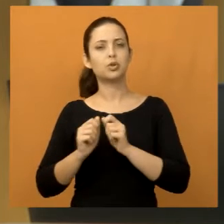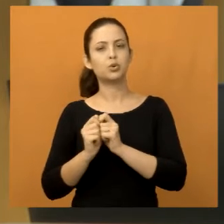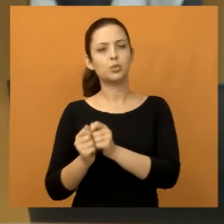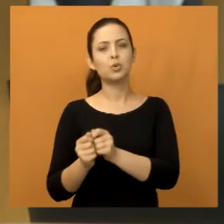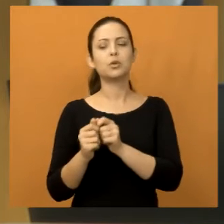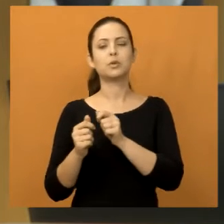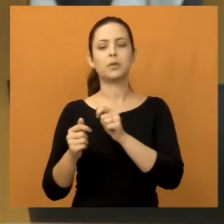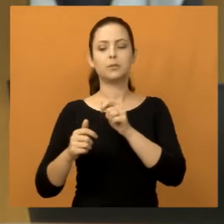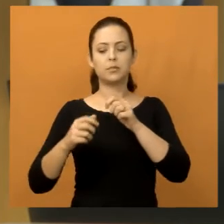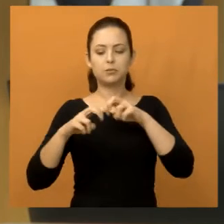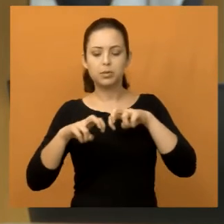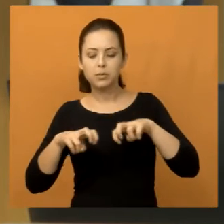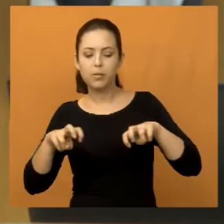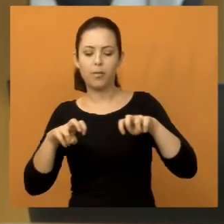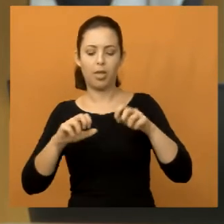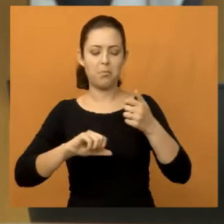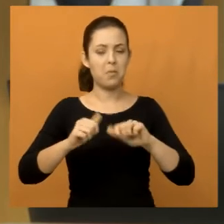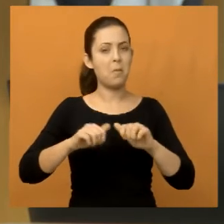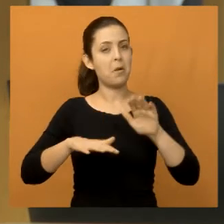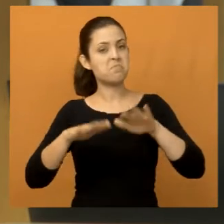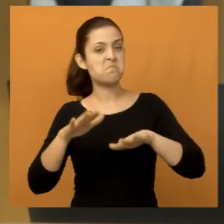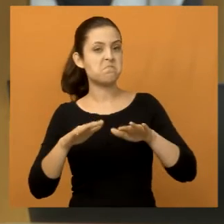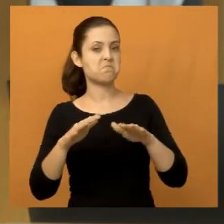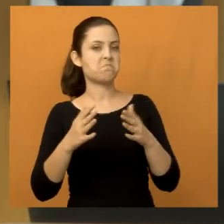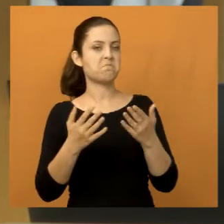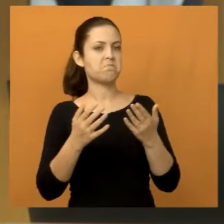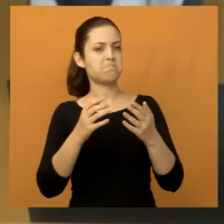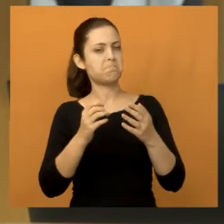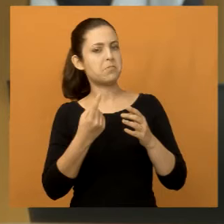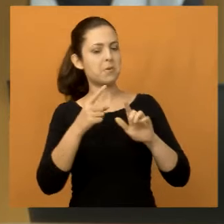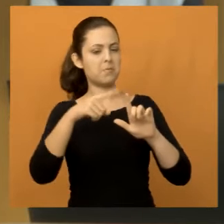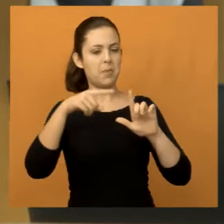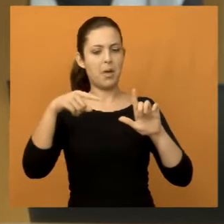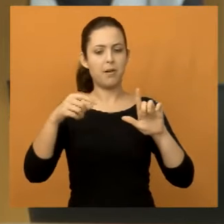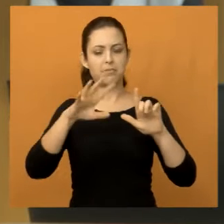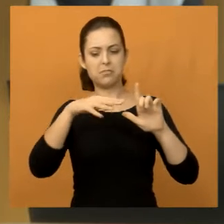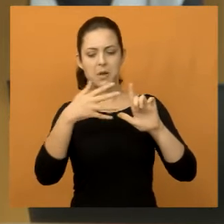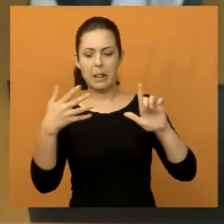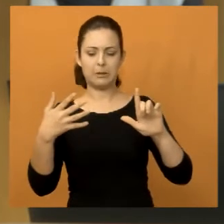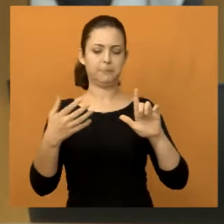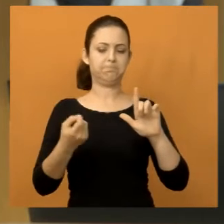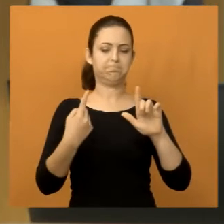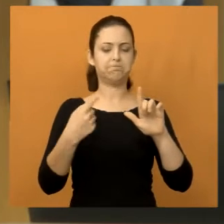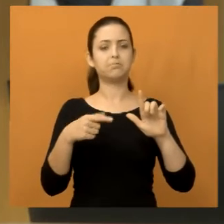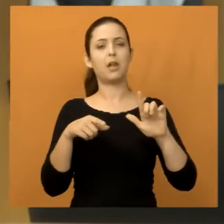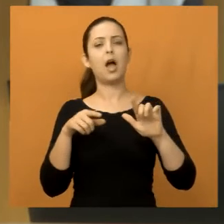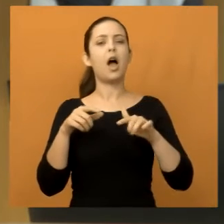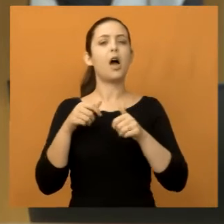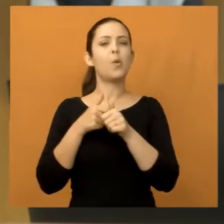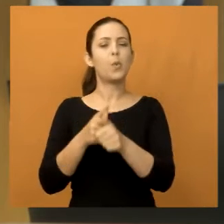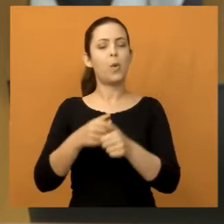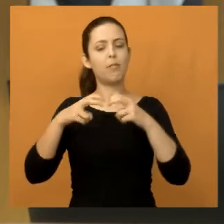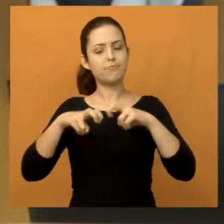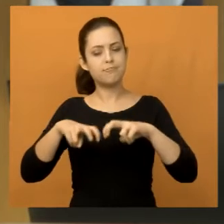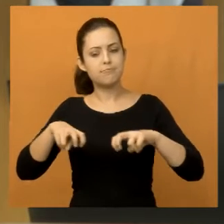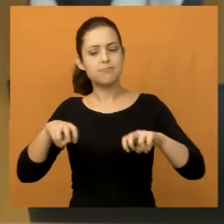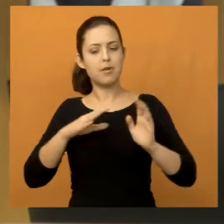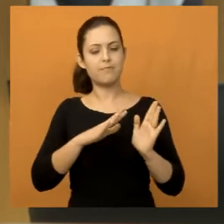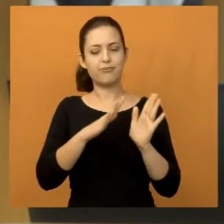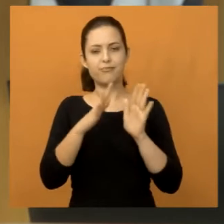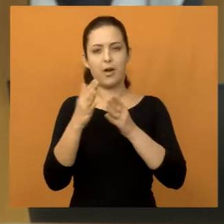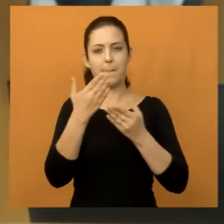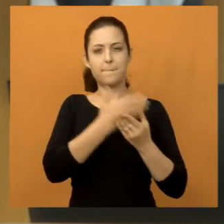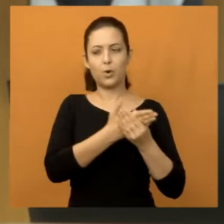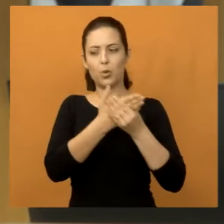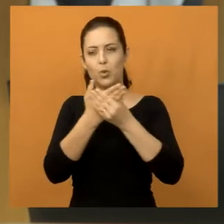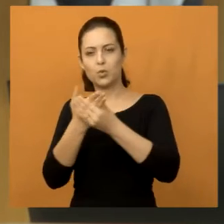apurando as possíveis irregularidades e, sem dúvida, vai acompanhar esse processo